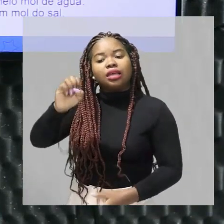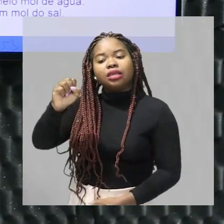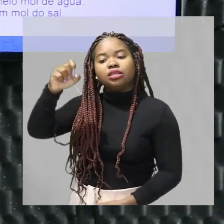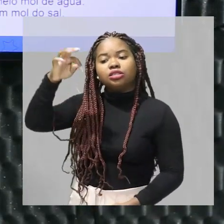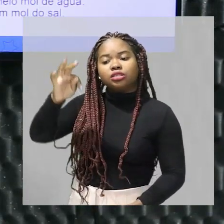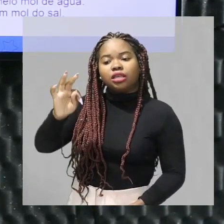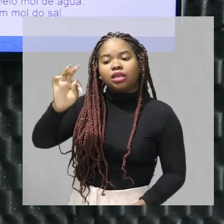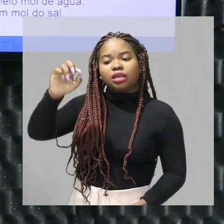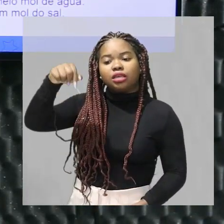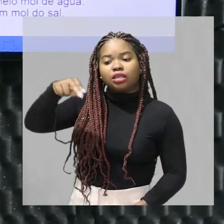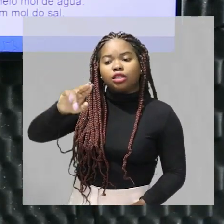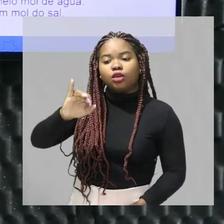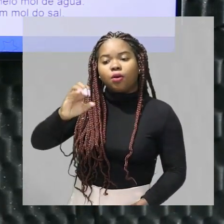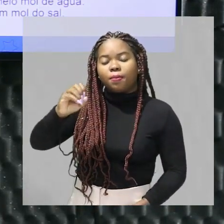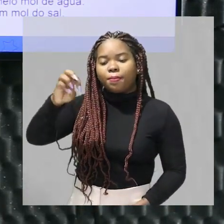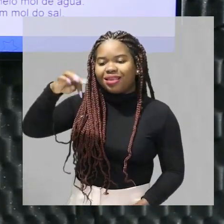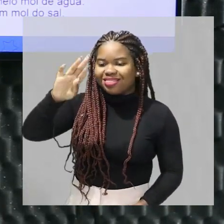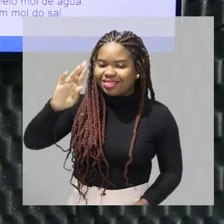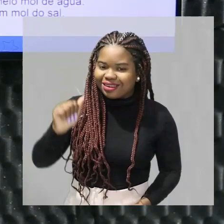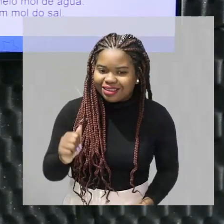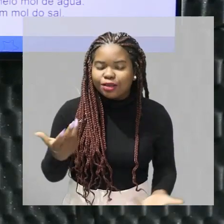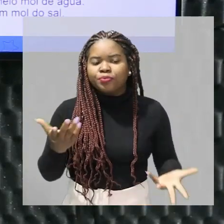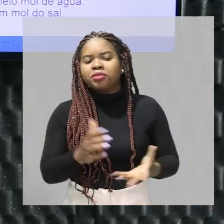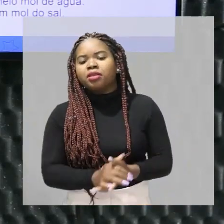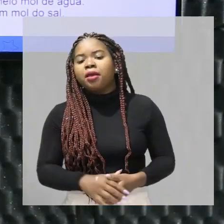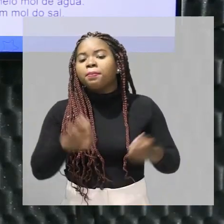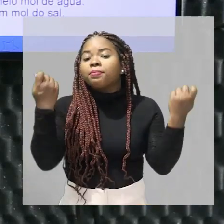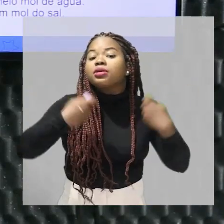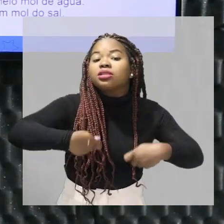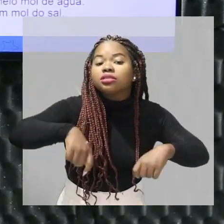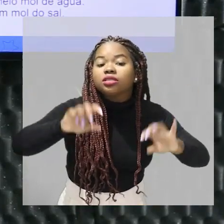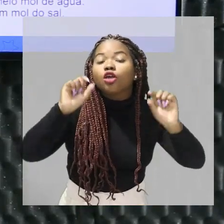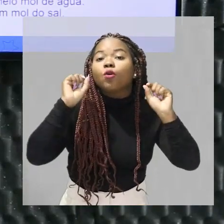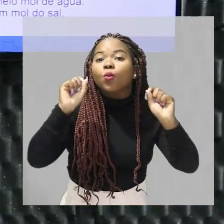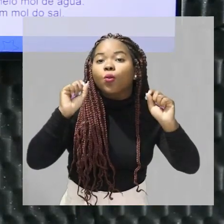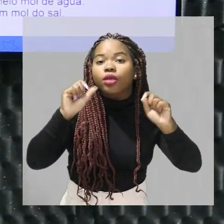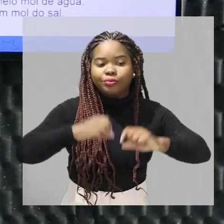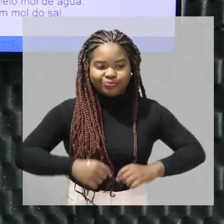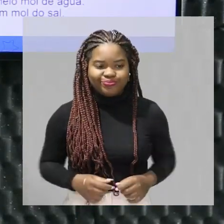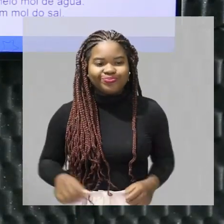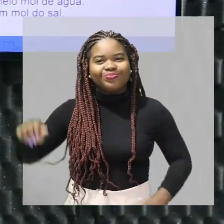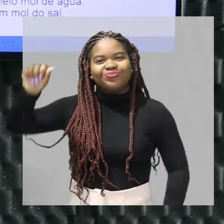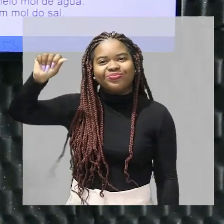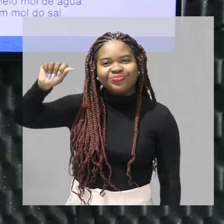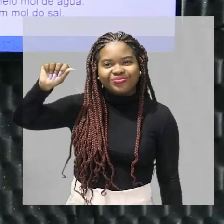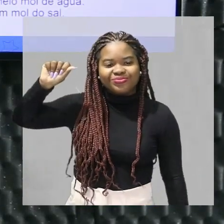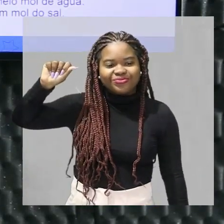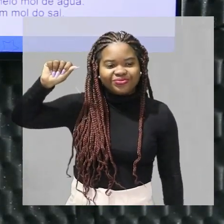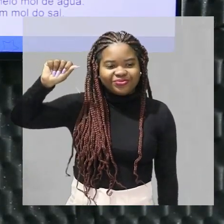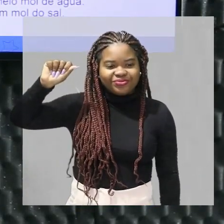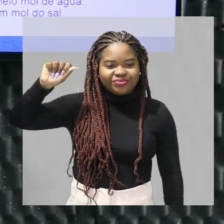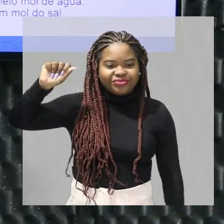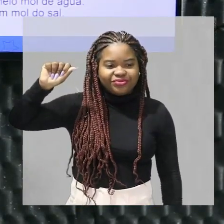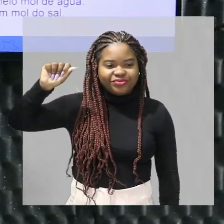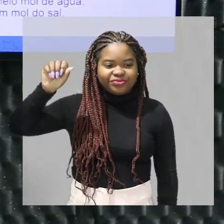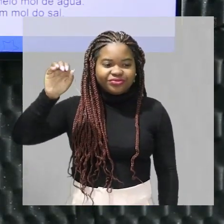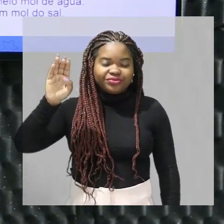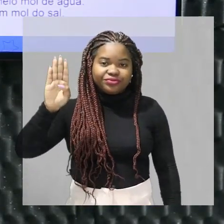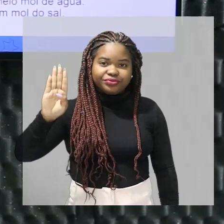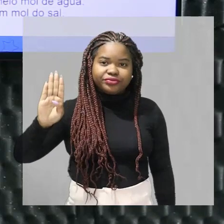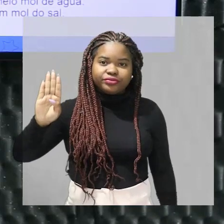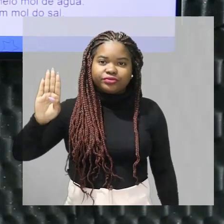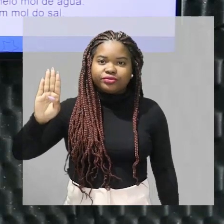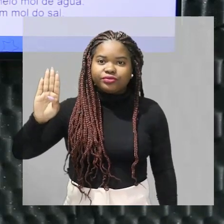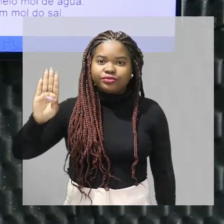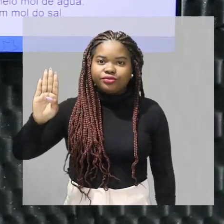estequiométrica, é necessário que sejam consumidos 2 mols do ácido,